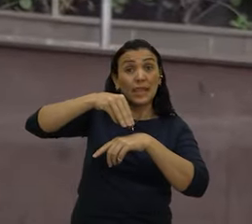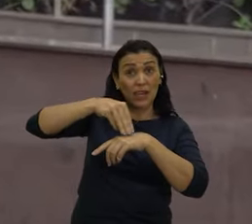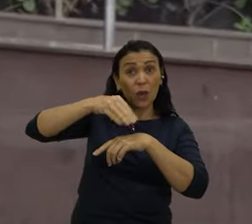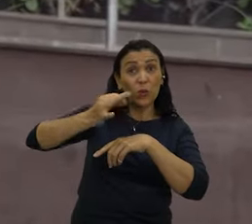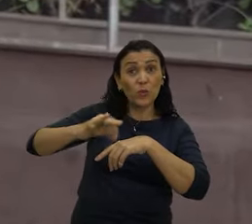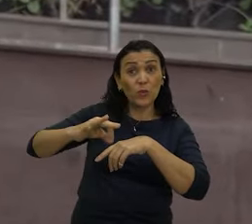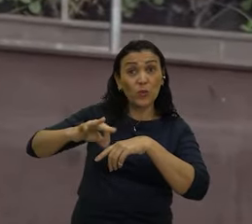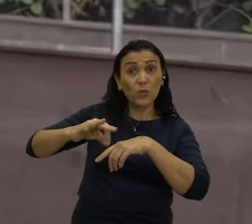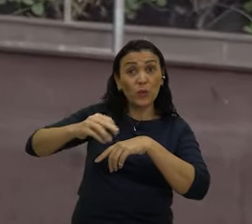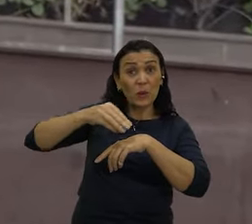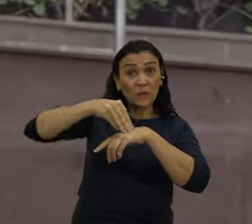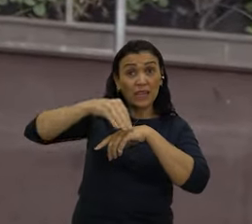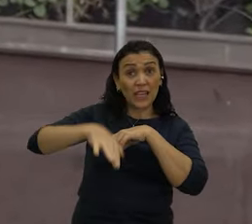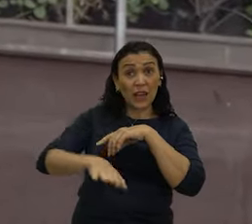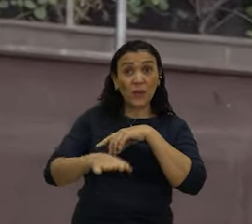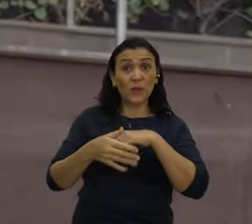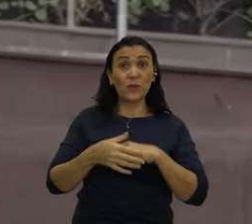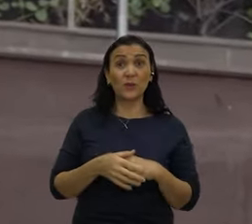mineral.